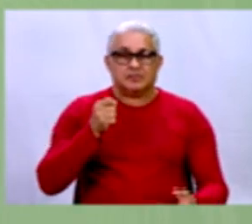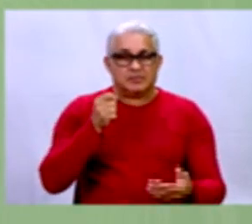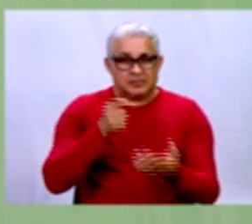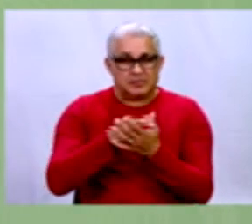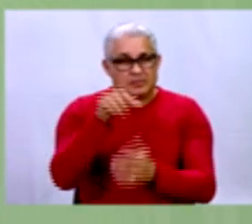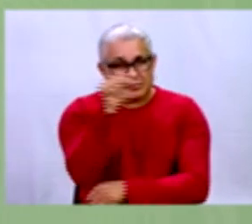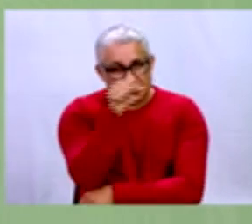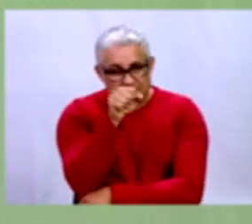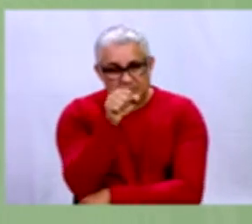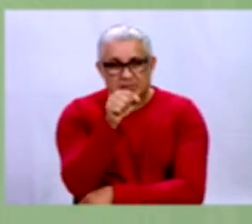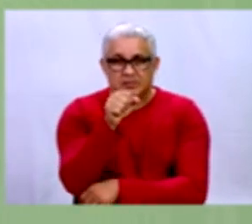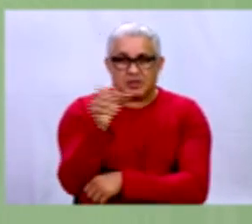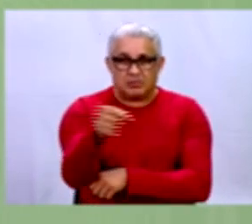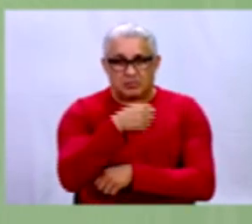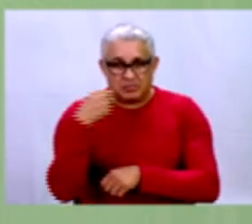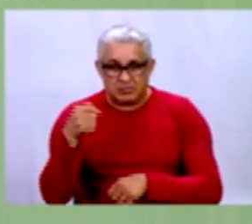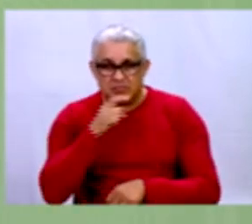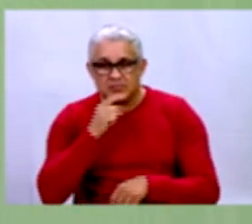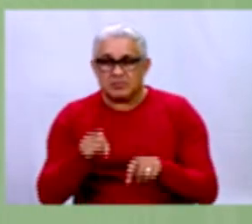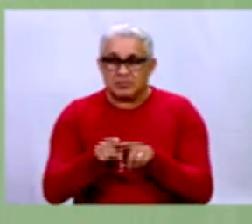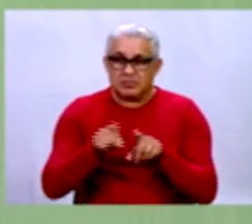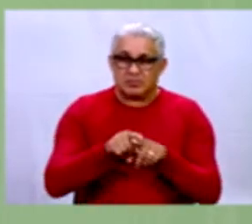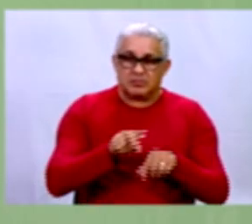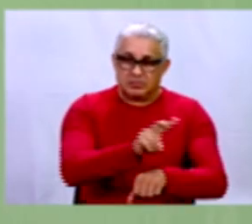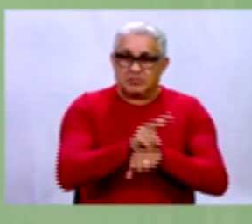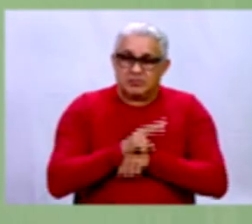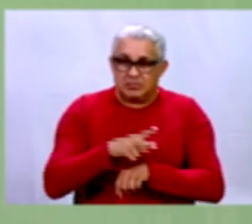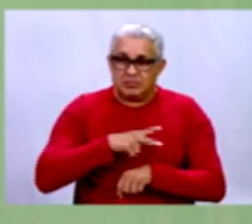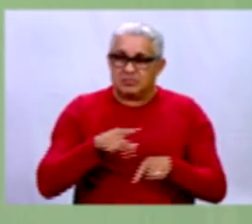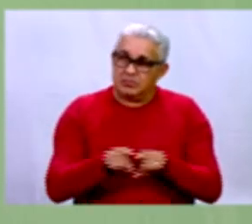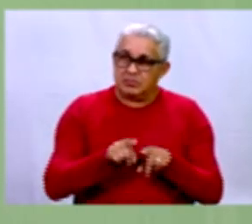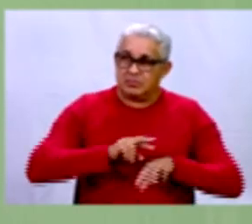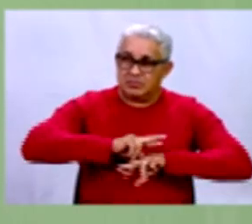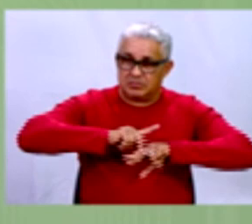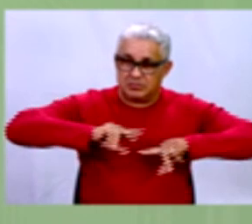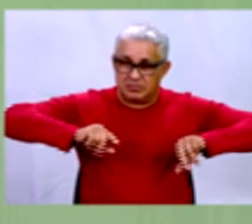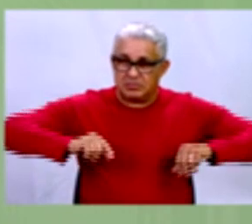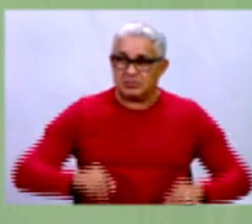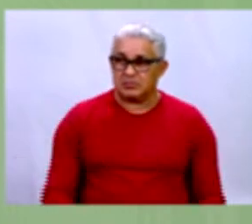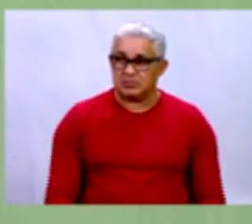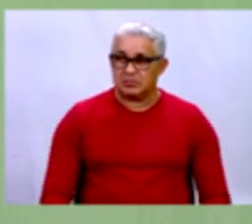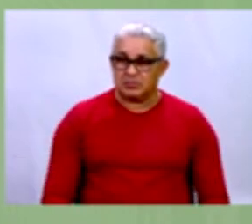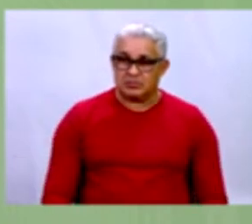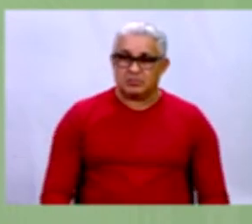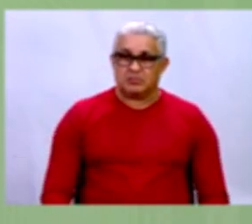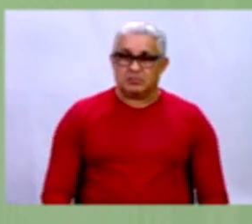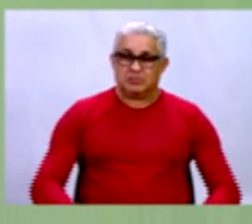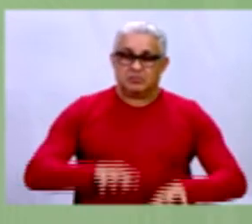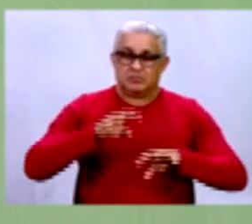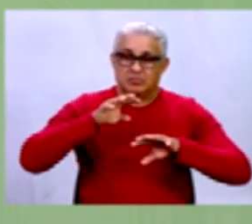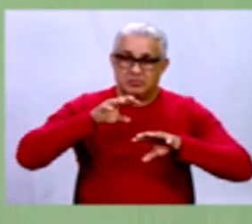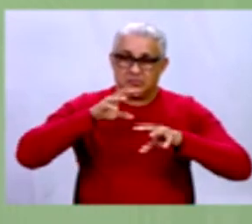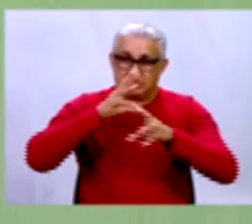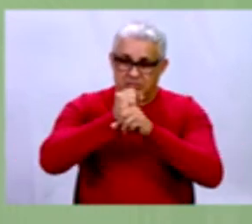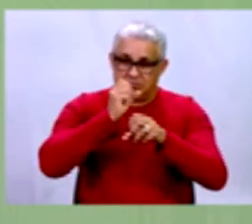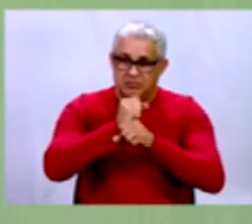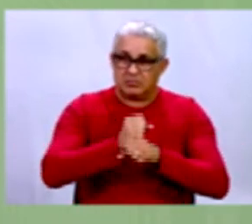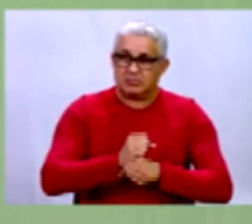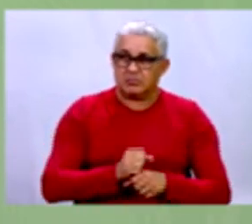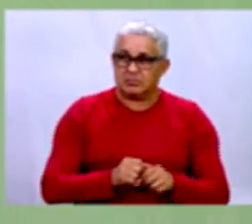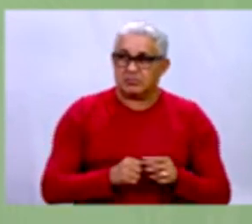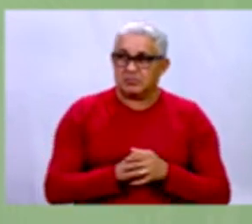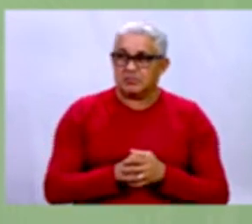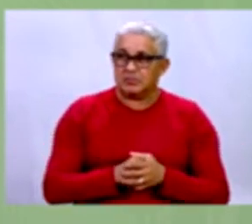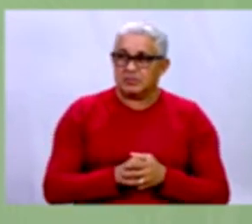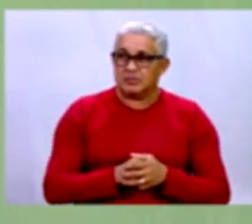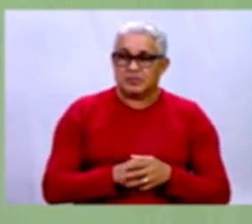um eletrodoméstico, num empréstimo pessoal, entre outros, tá? Vamos lá, as noções básicas sobre amortização.